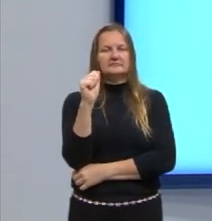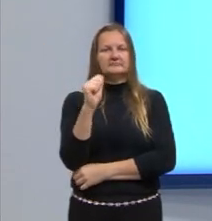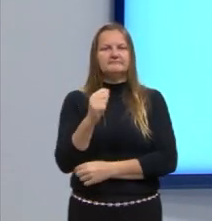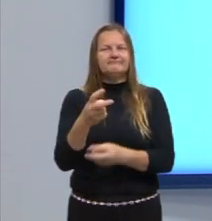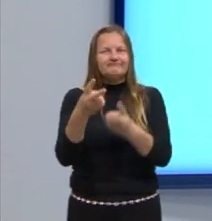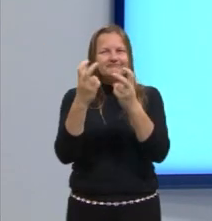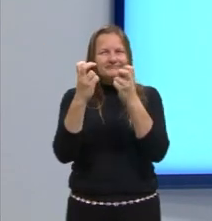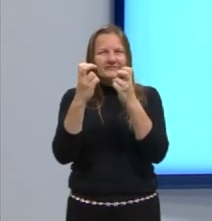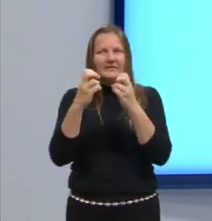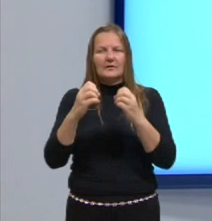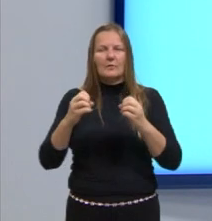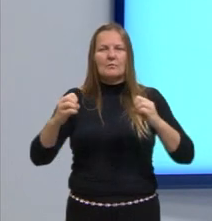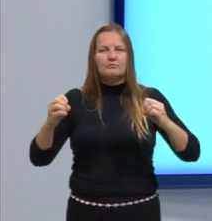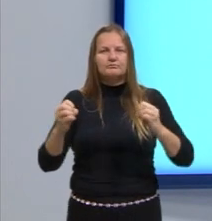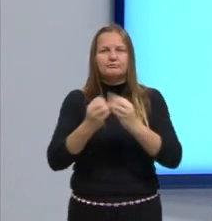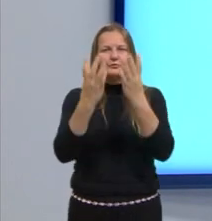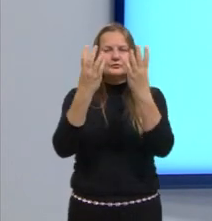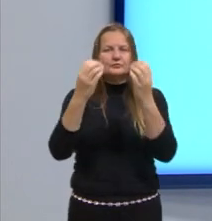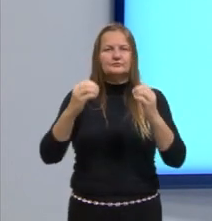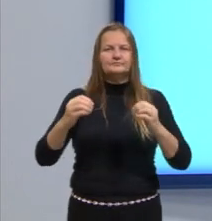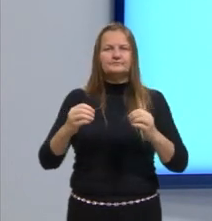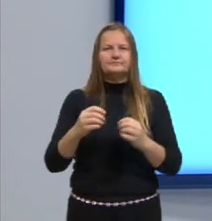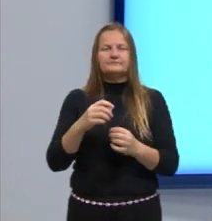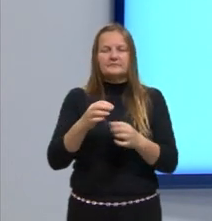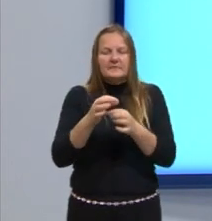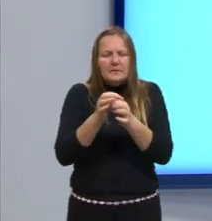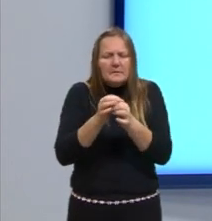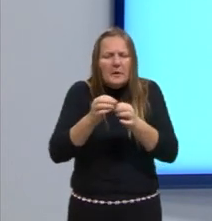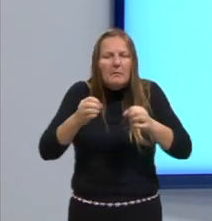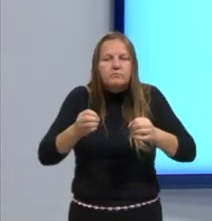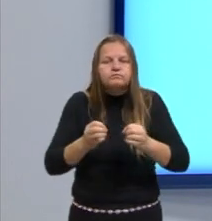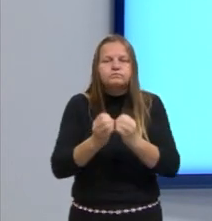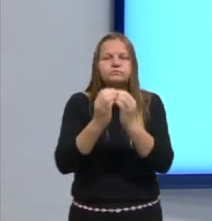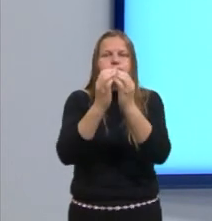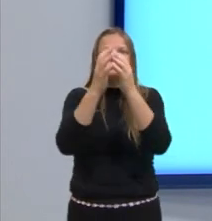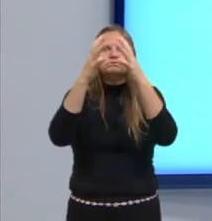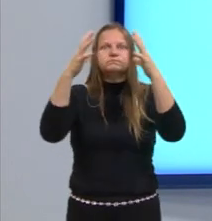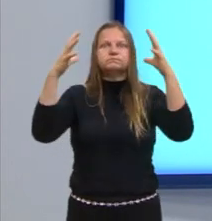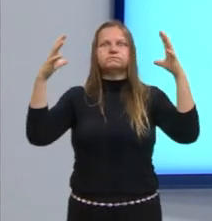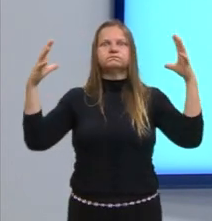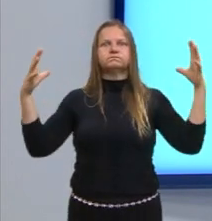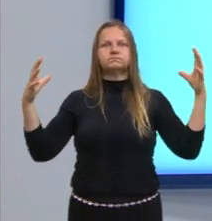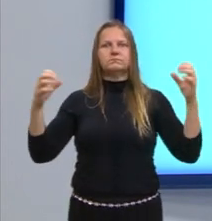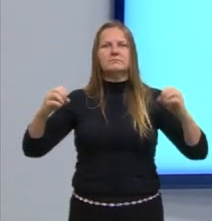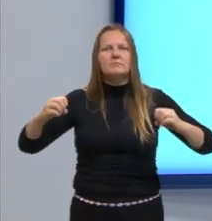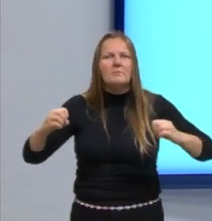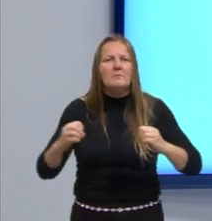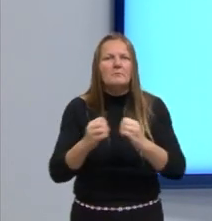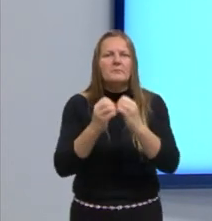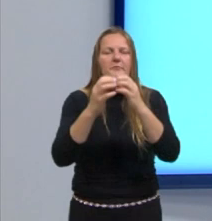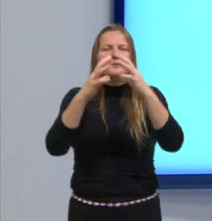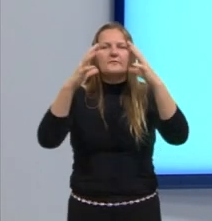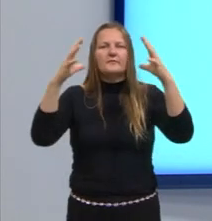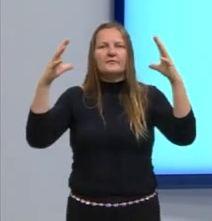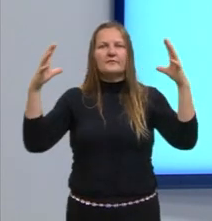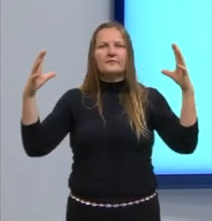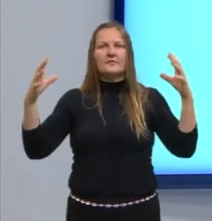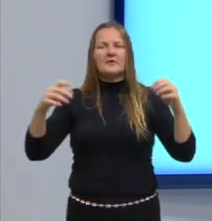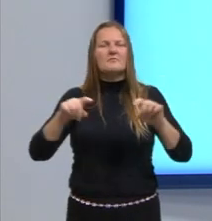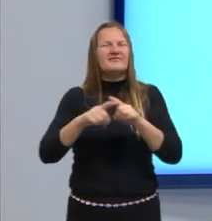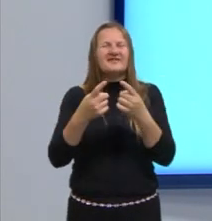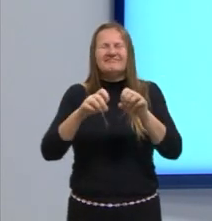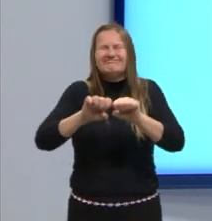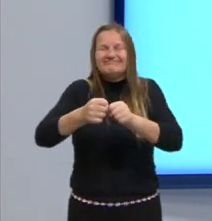olha um formato né de uma bomba a gente vê ela parece tão pequena tão compacta enfim mas e a gente vê o estrago que ela faz